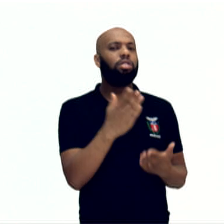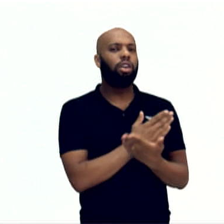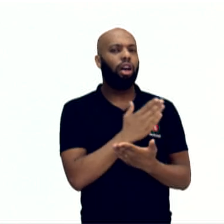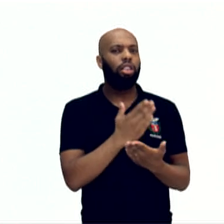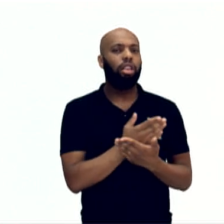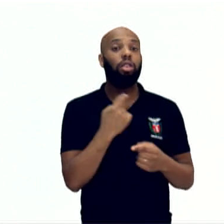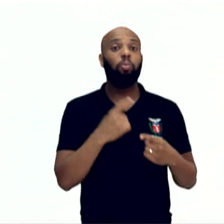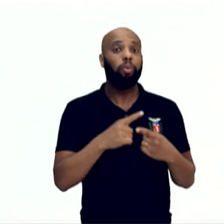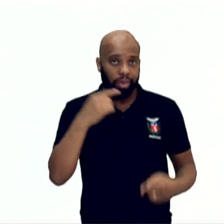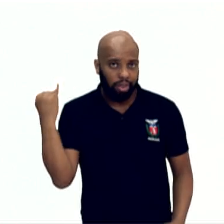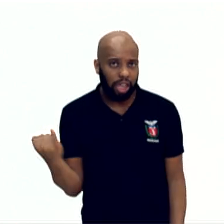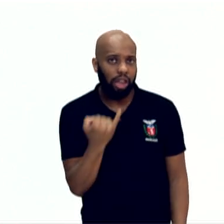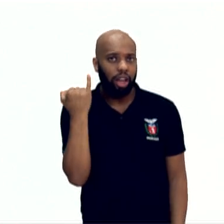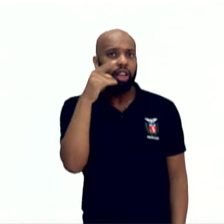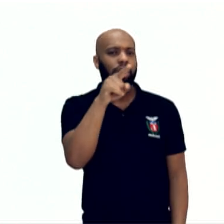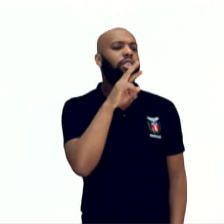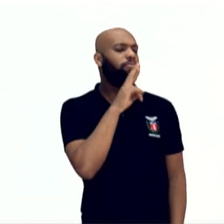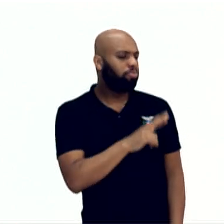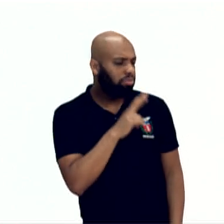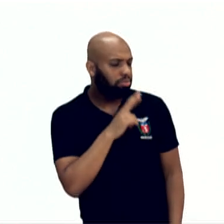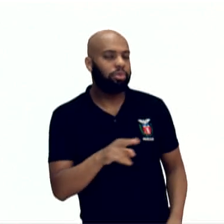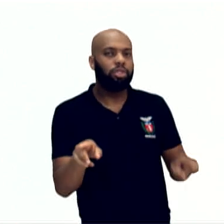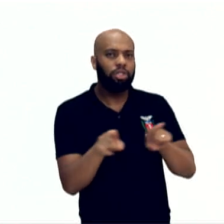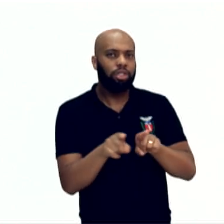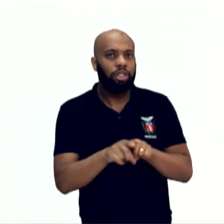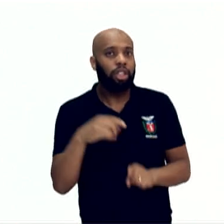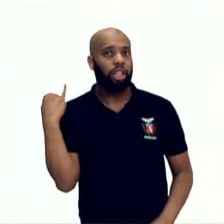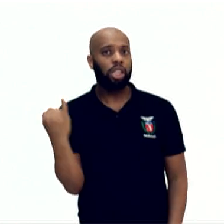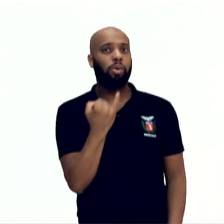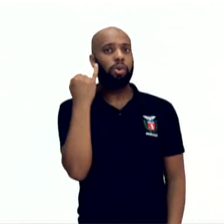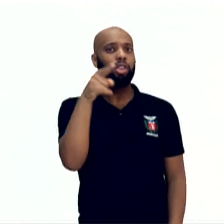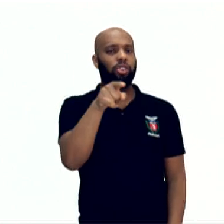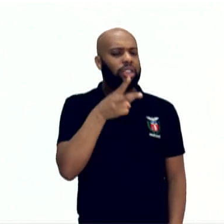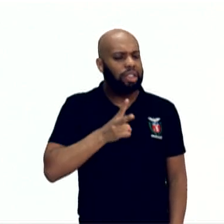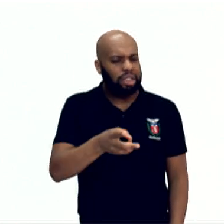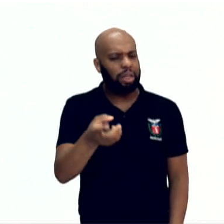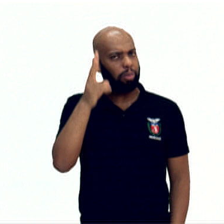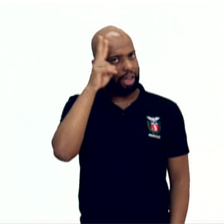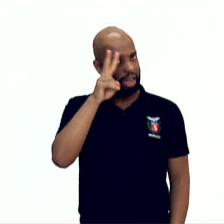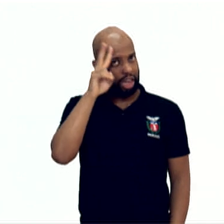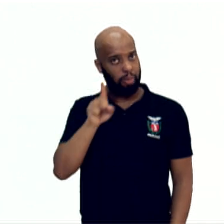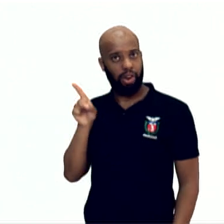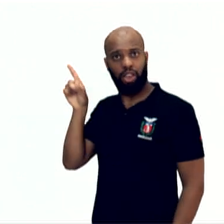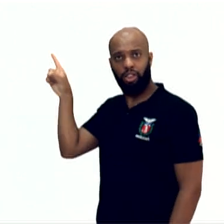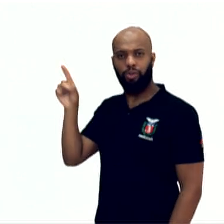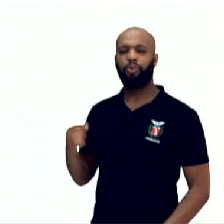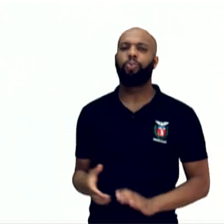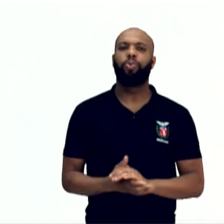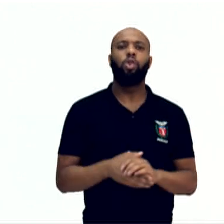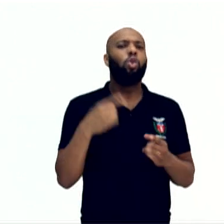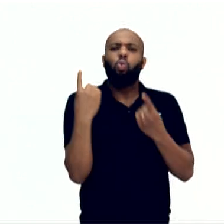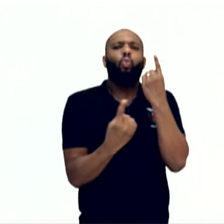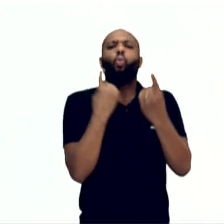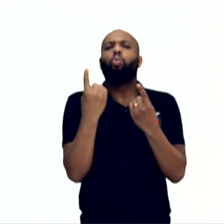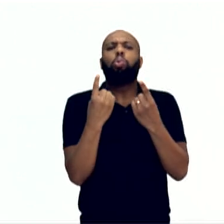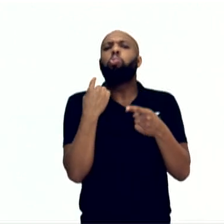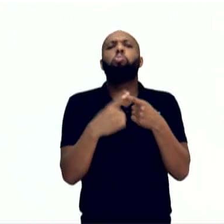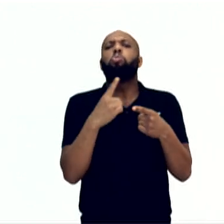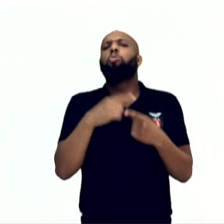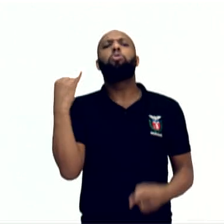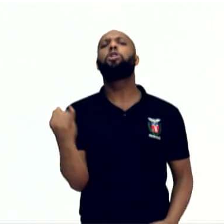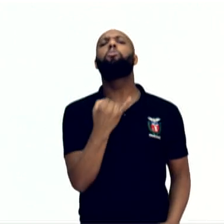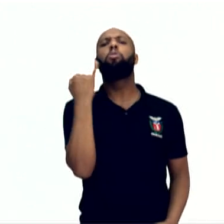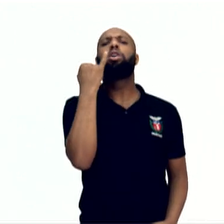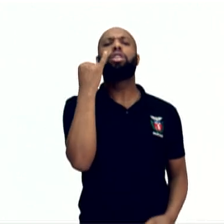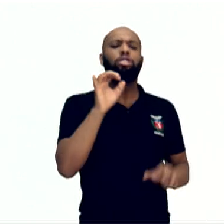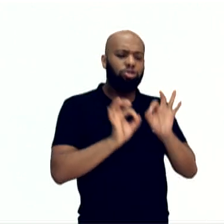isso é bem importante que você responda e você tenha sempre isso em mente. Qual a importância de planejar antes de